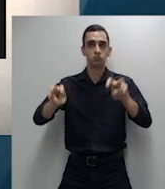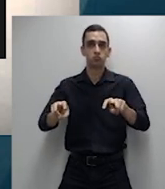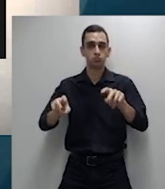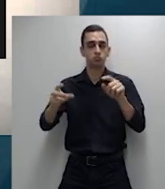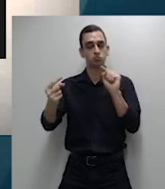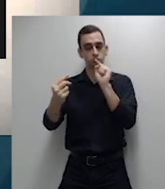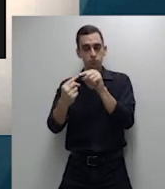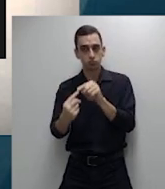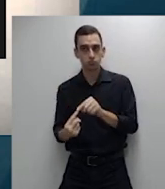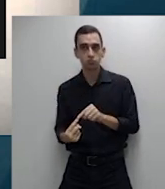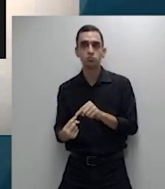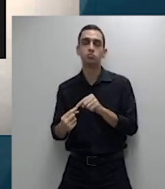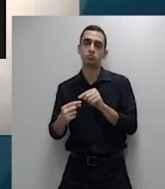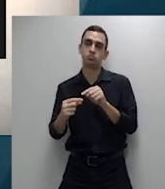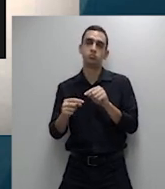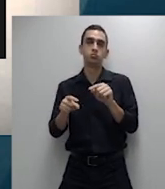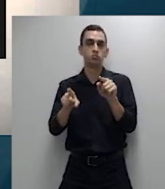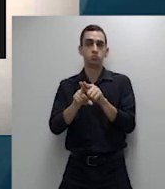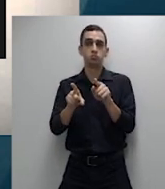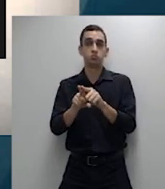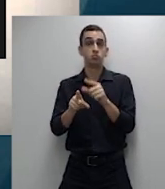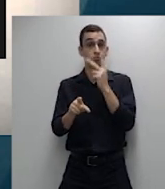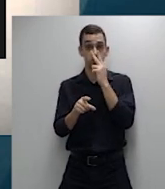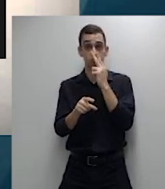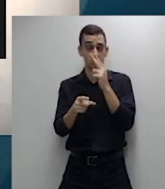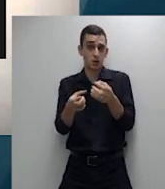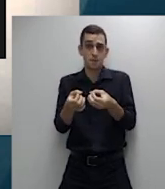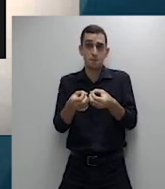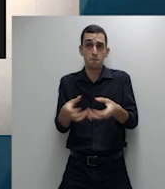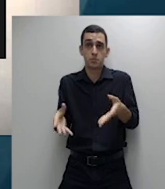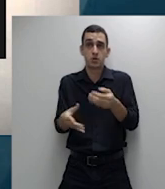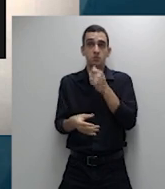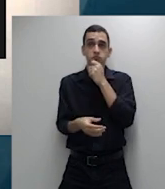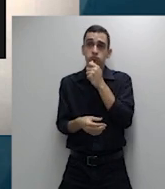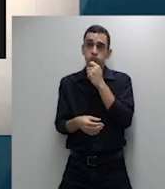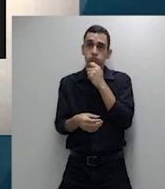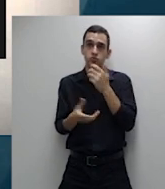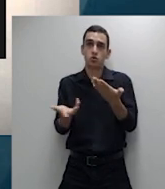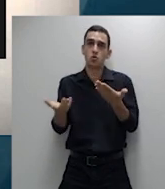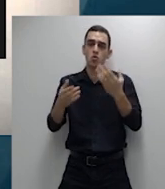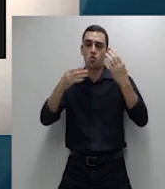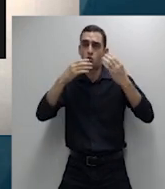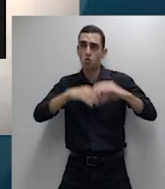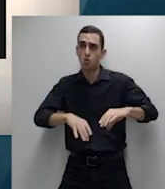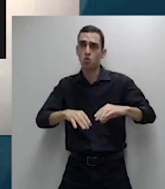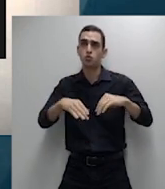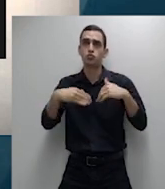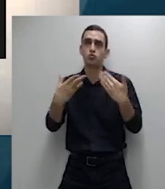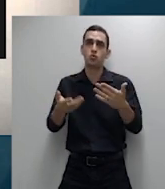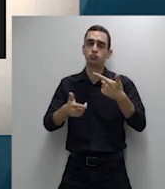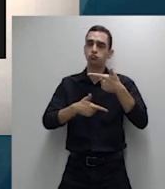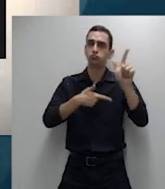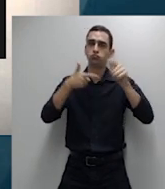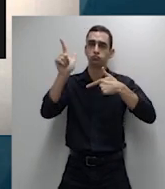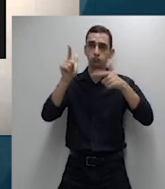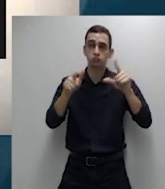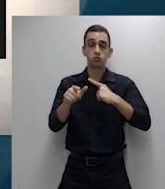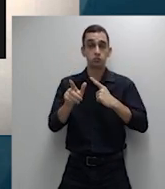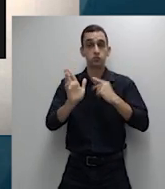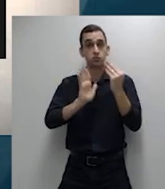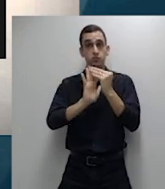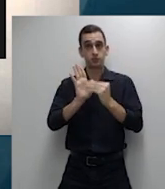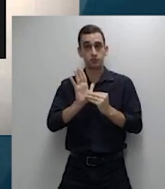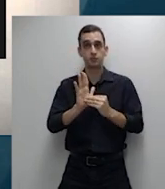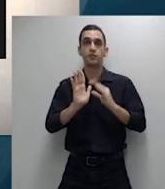já regulou não trará nenhum tipo de prejuízo ao concurso e as demais concorrentes conforme já